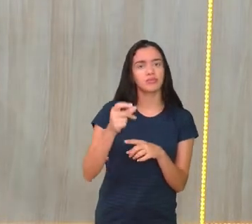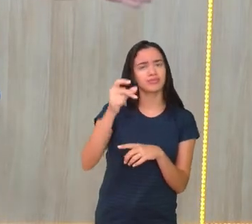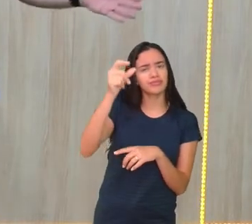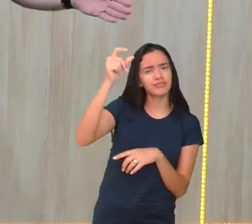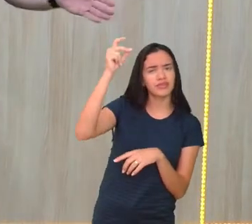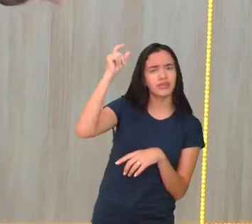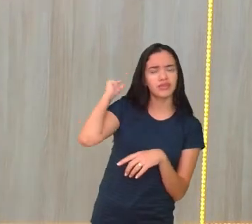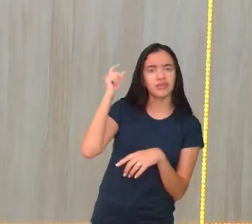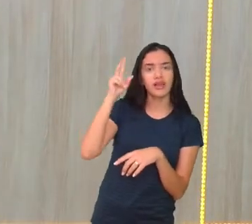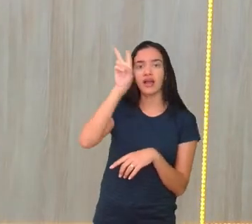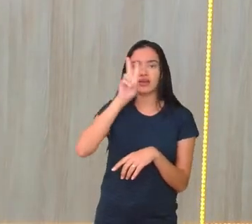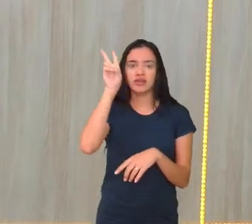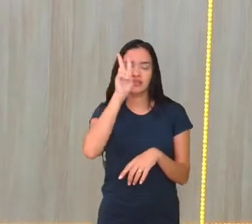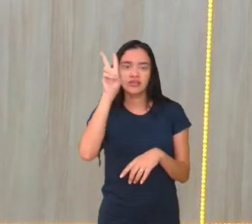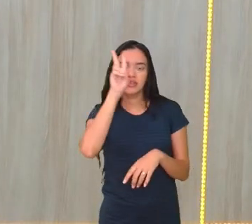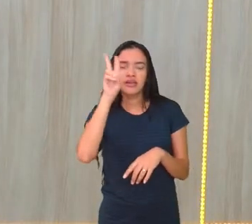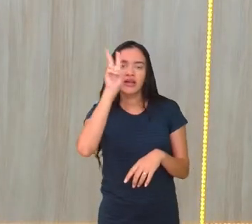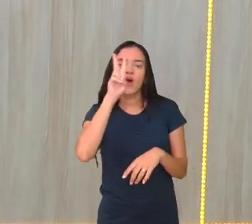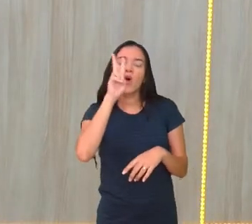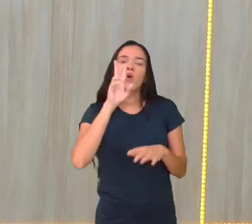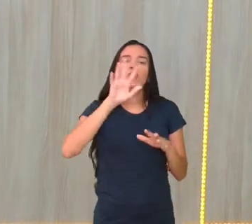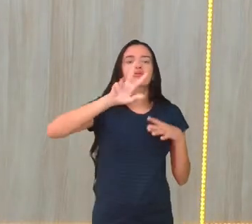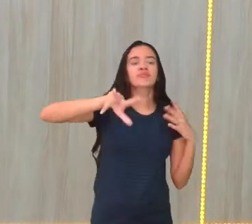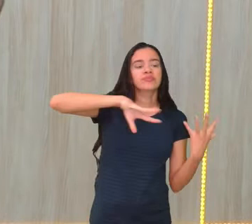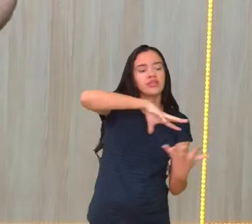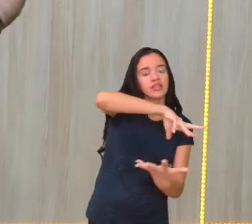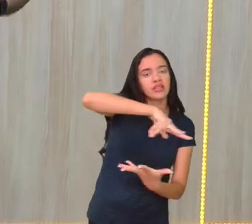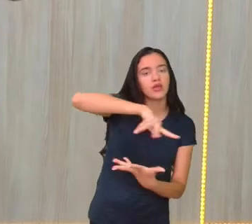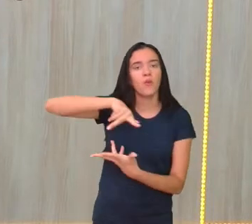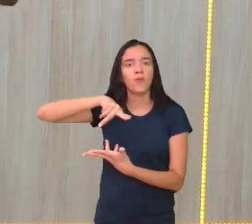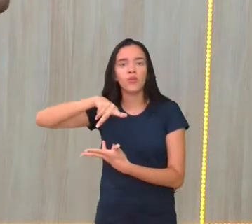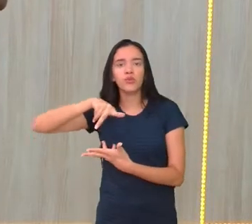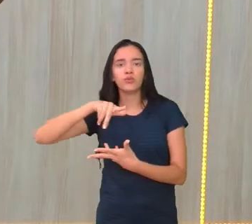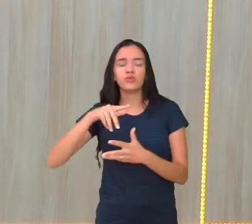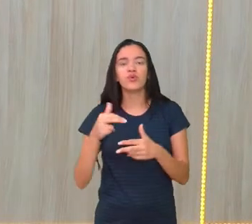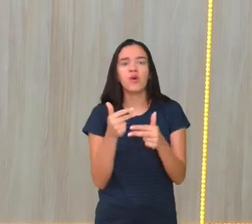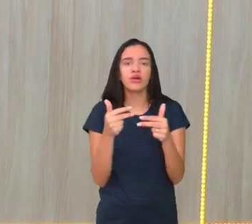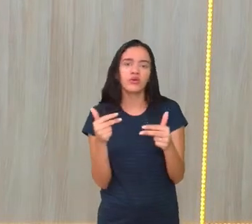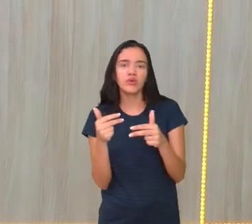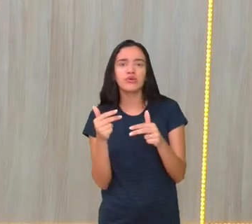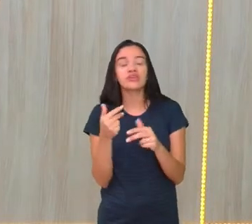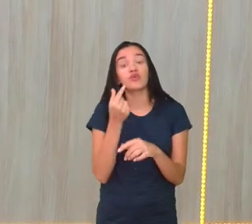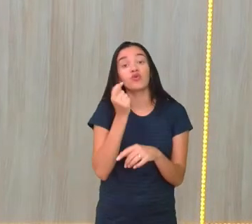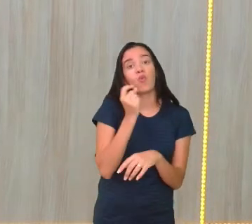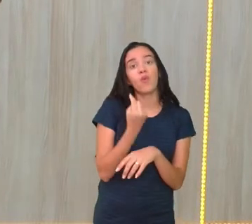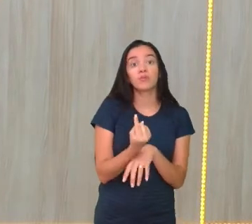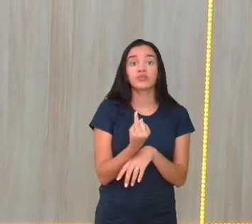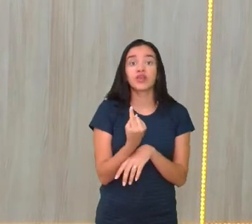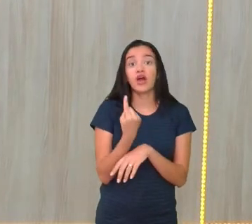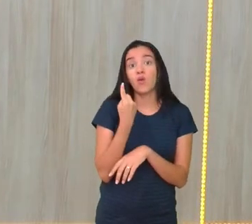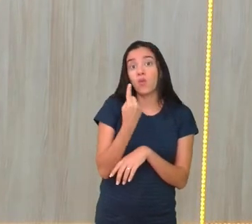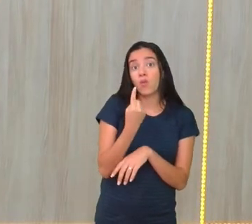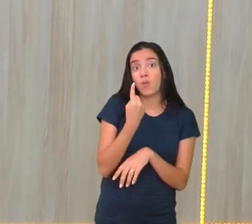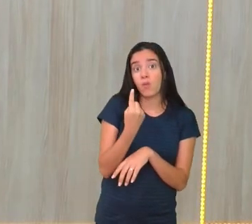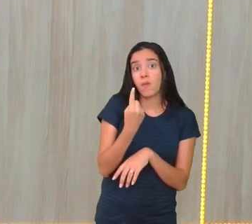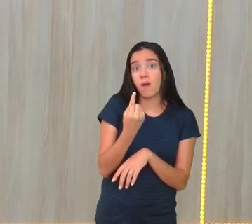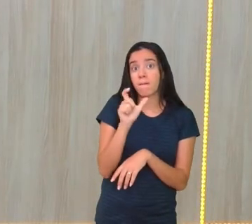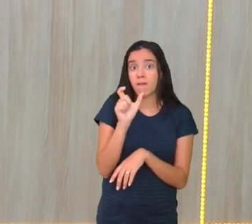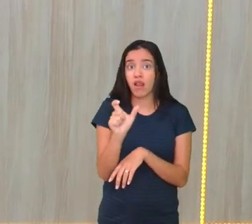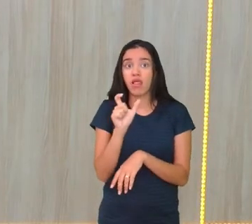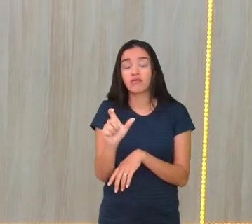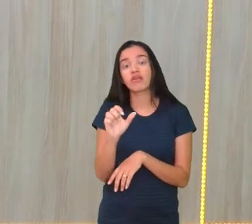da humanidade com a superação de uma coisa que a gente resume em uma palavrinha: